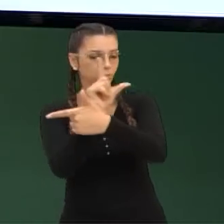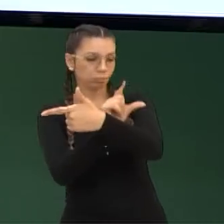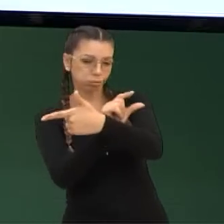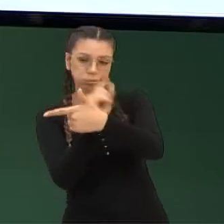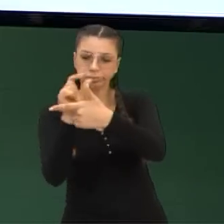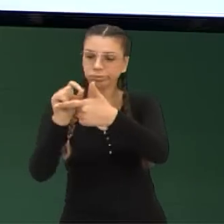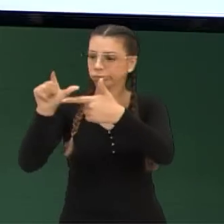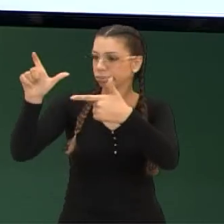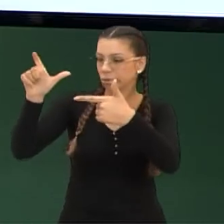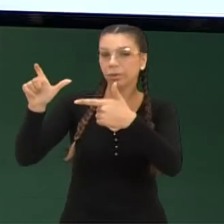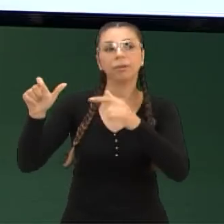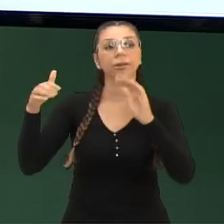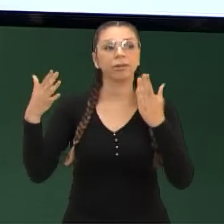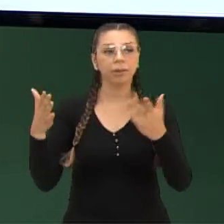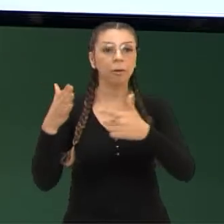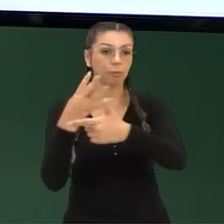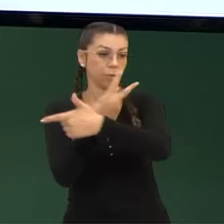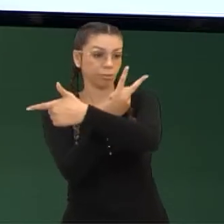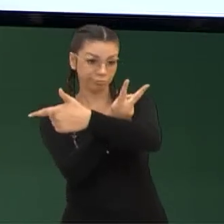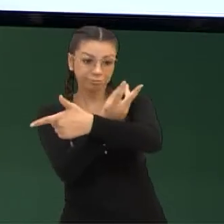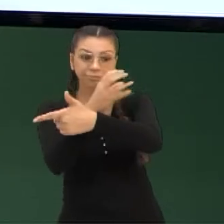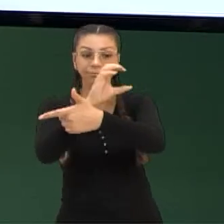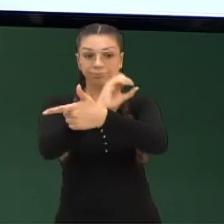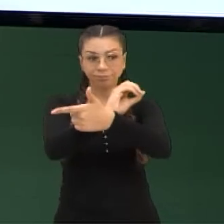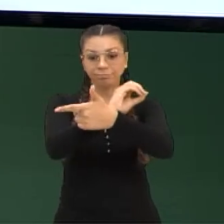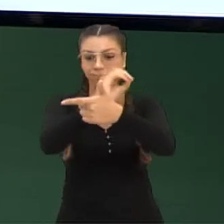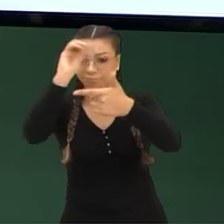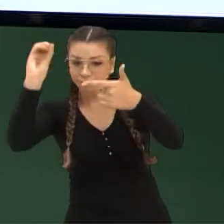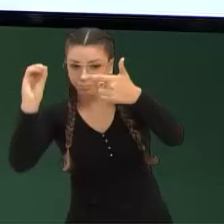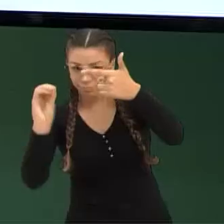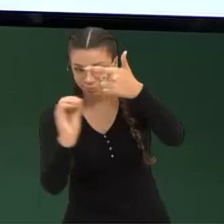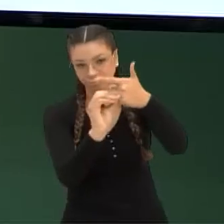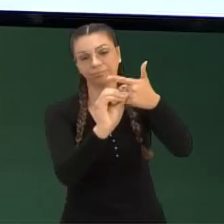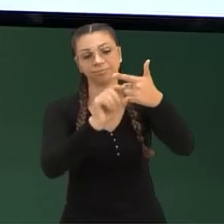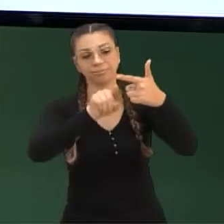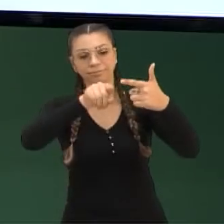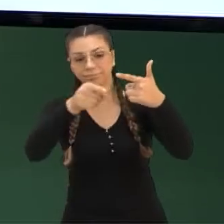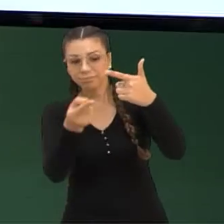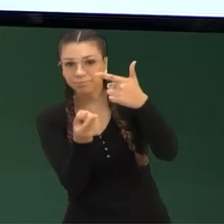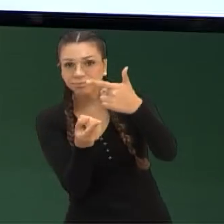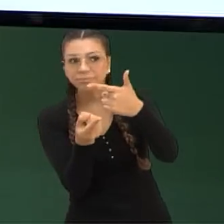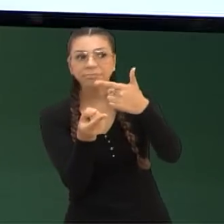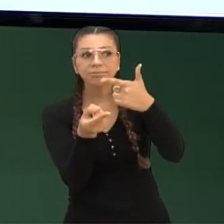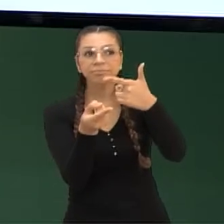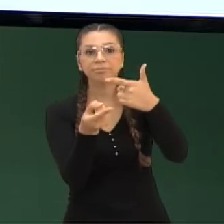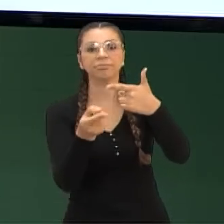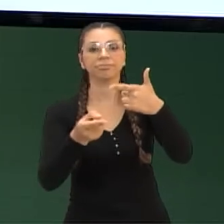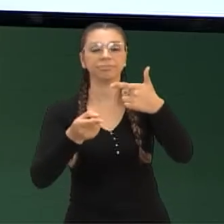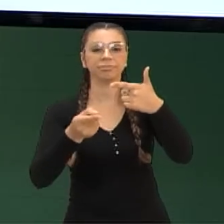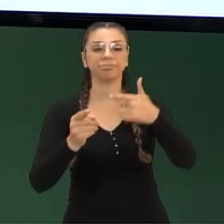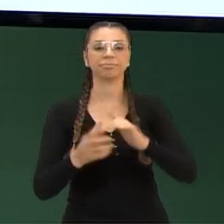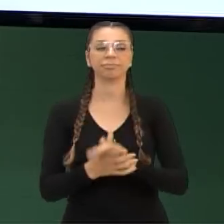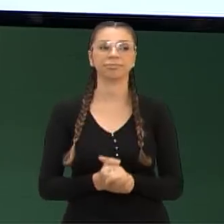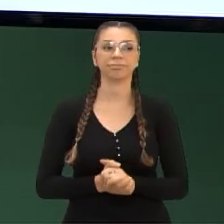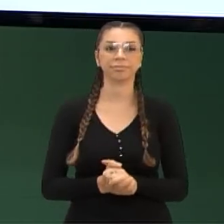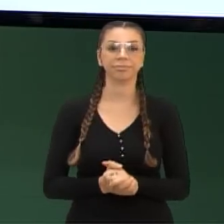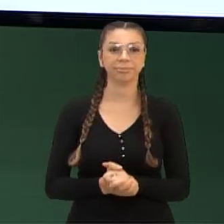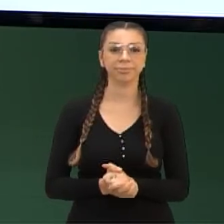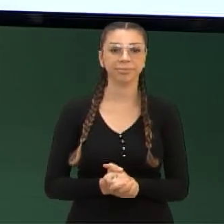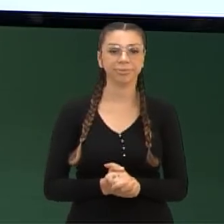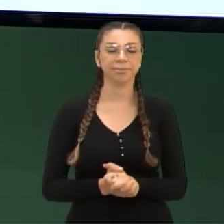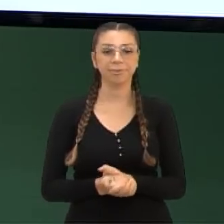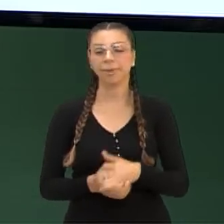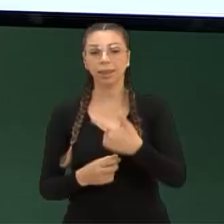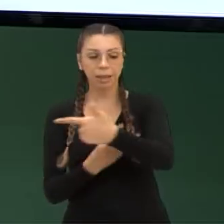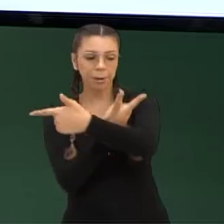dos décimos. Como eu vou para a casa dos décimos, então aqui no meu quociente também tem que ir para a casa dos décimos.